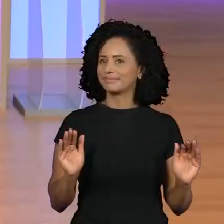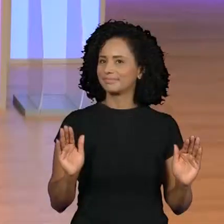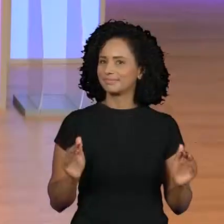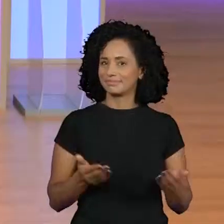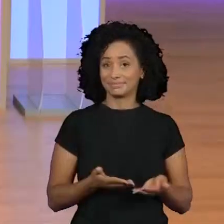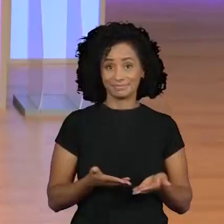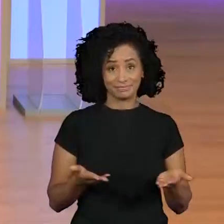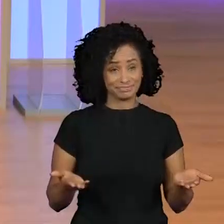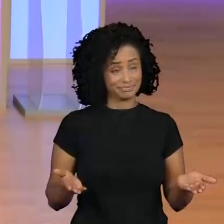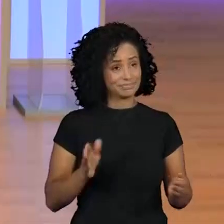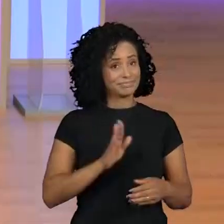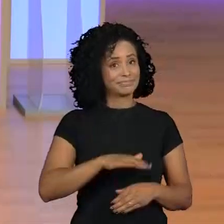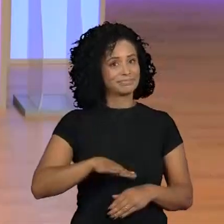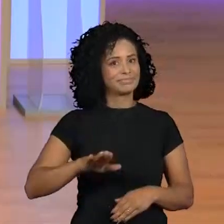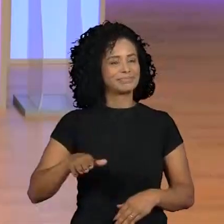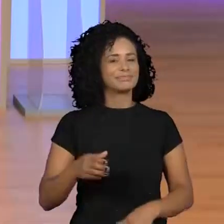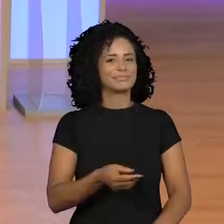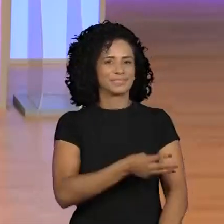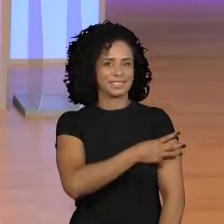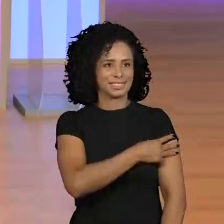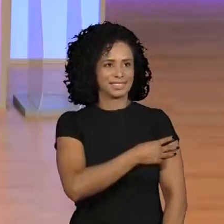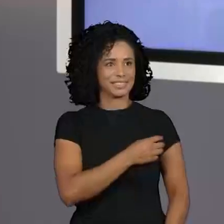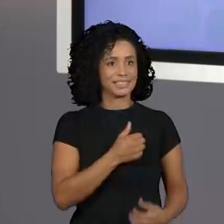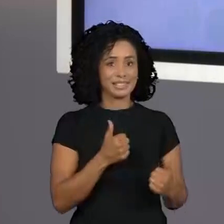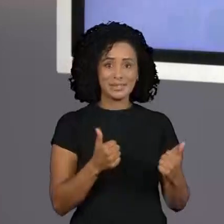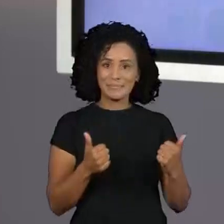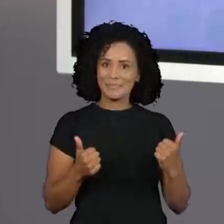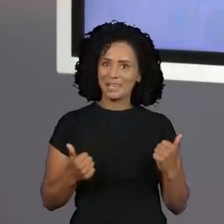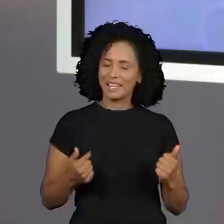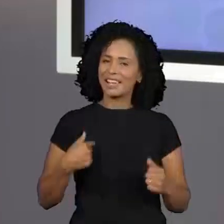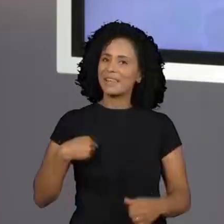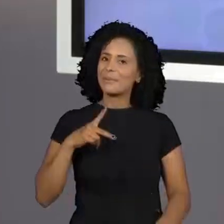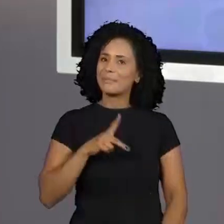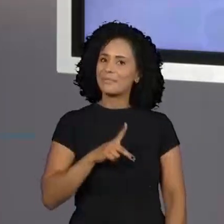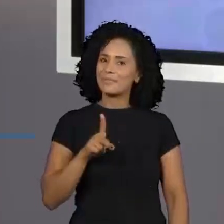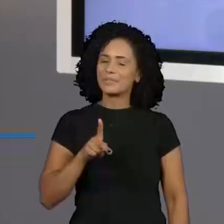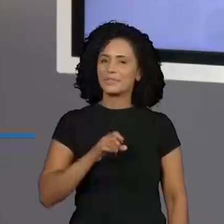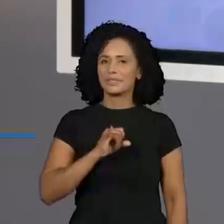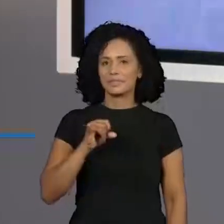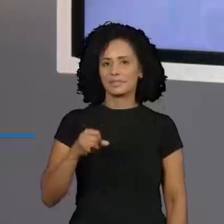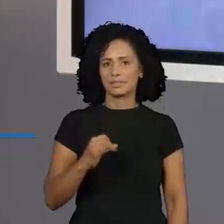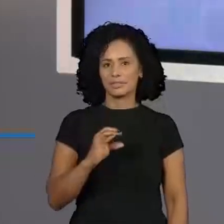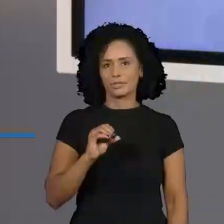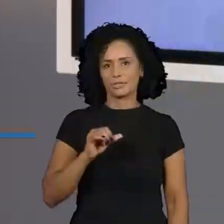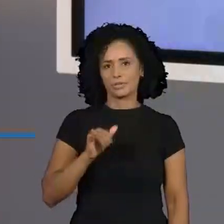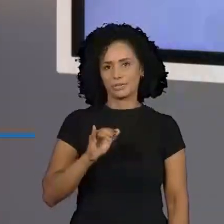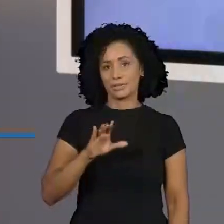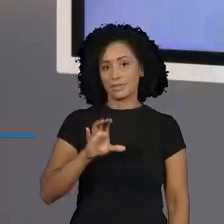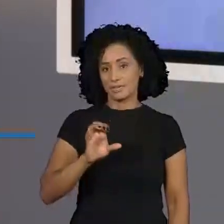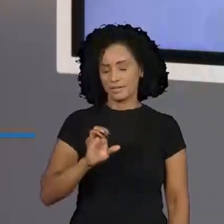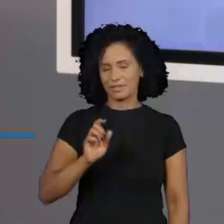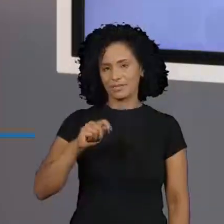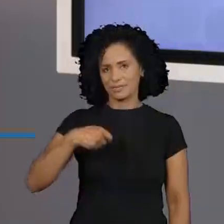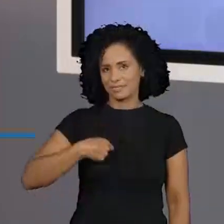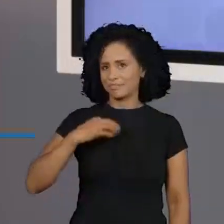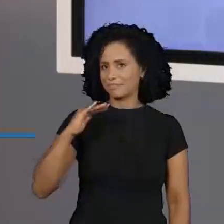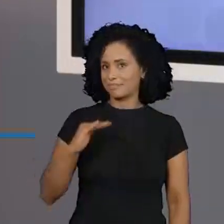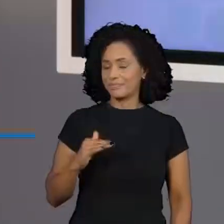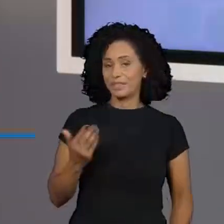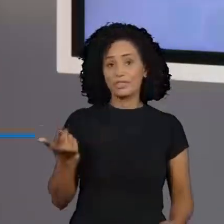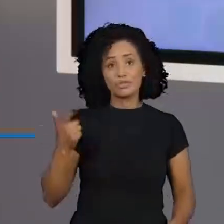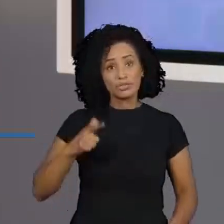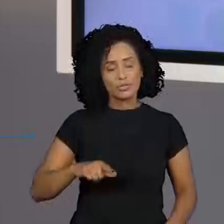Olá, estudantes do terceiro ano, tudo bom com vocês? Eu sou a professora Joyce, essa é mais uma aula de língua portuguesa que